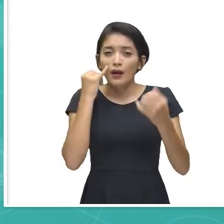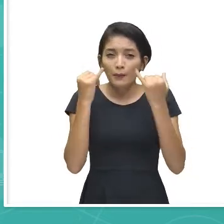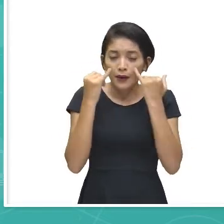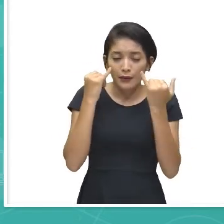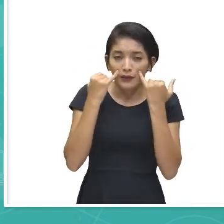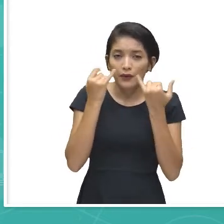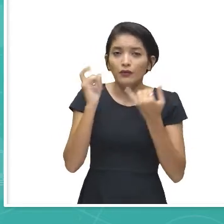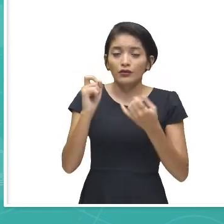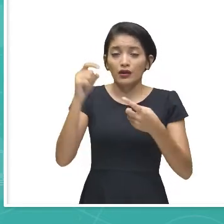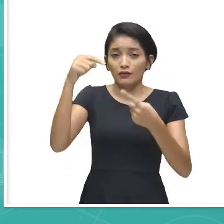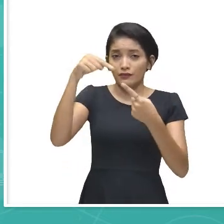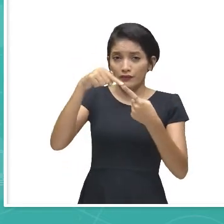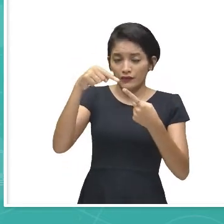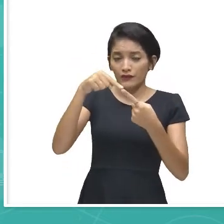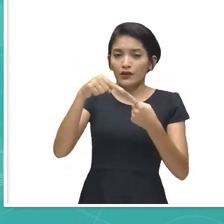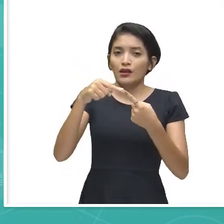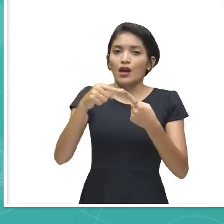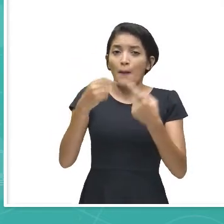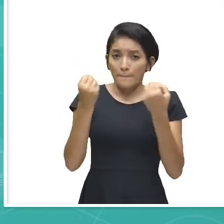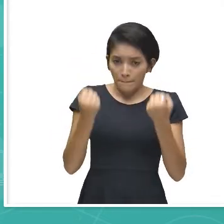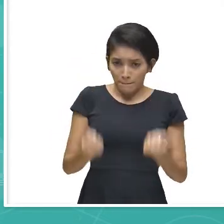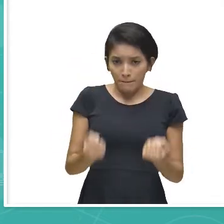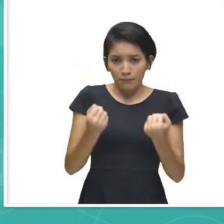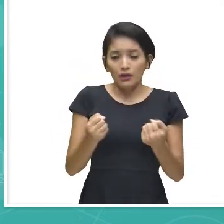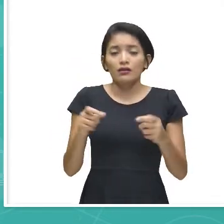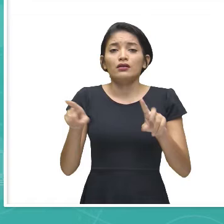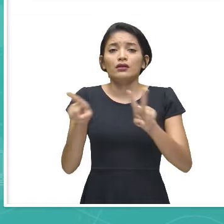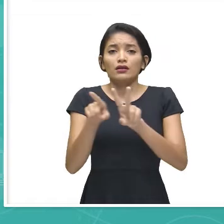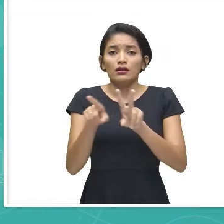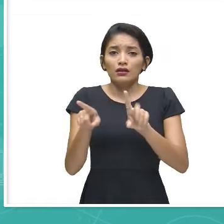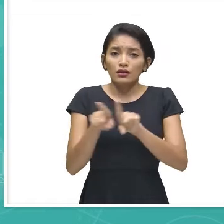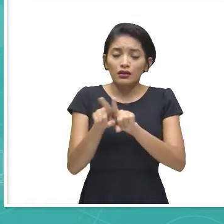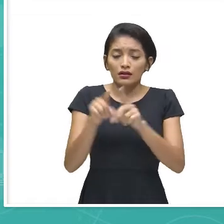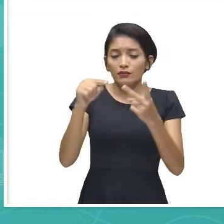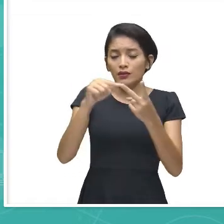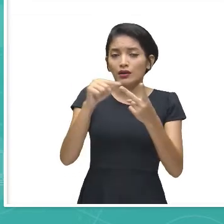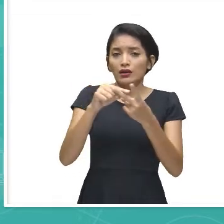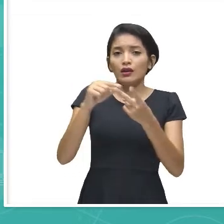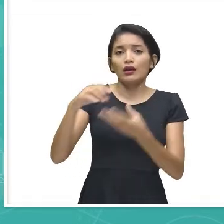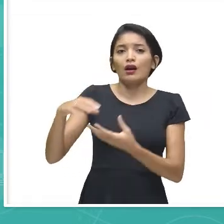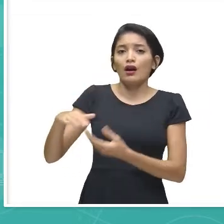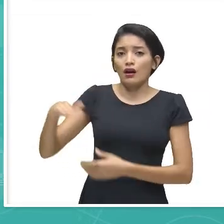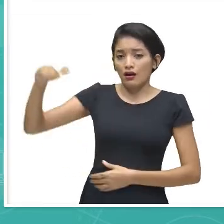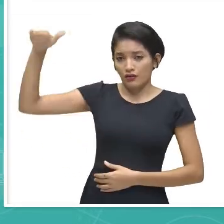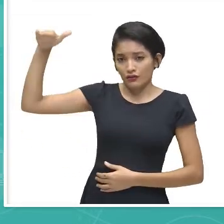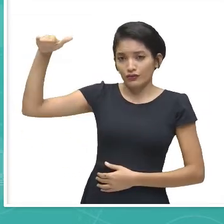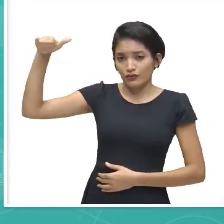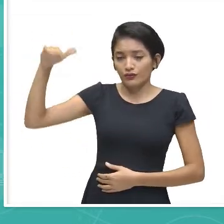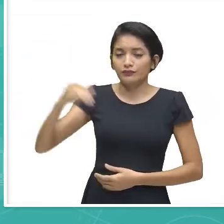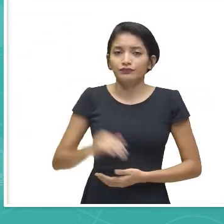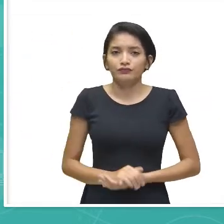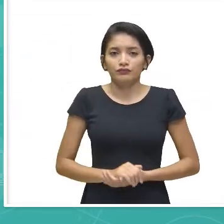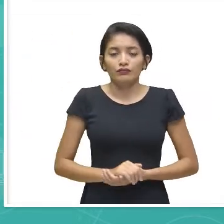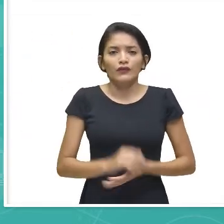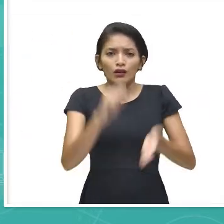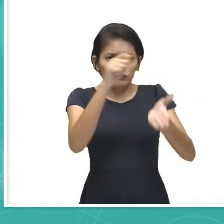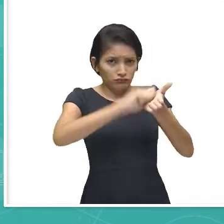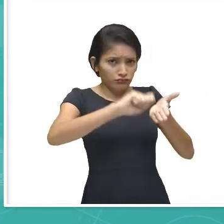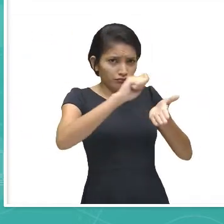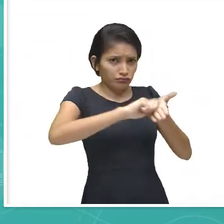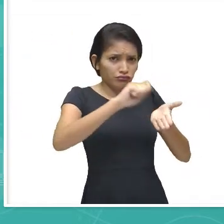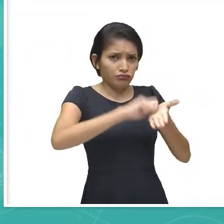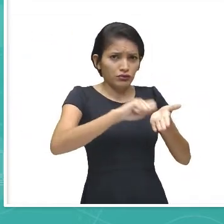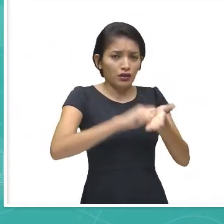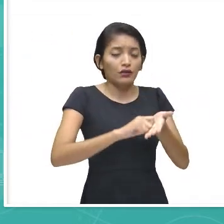é justamente a relação do peso e da altura. Eu já peço que vocês coloquem aí nas anotações de vocês